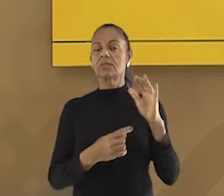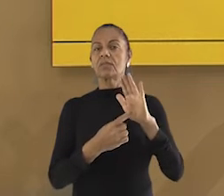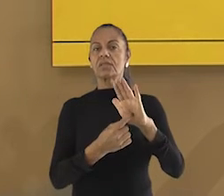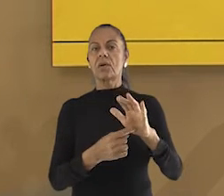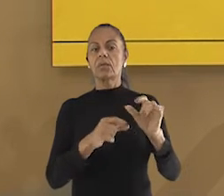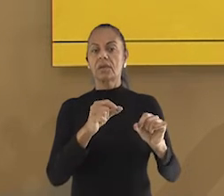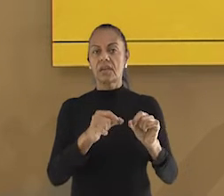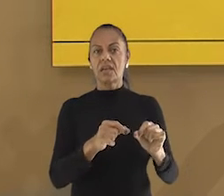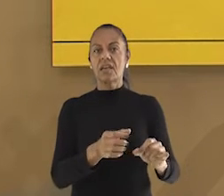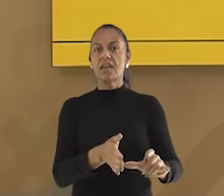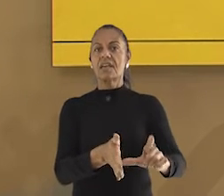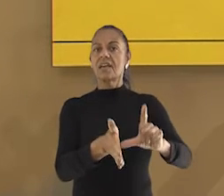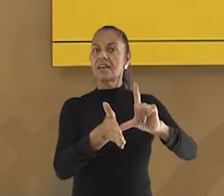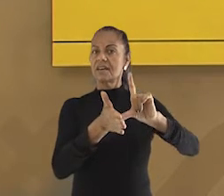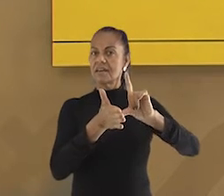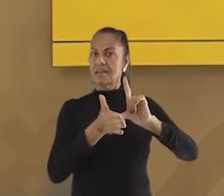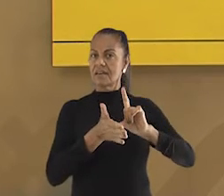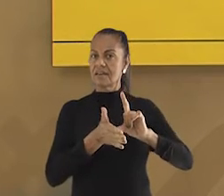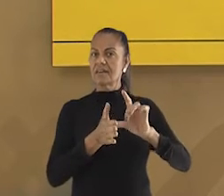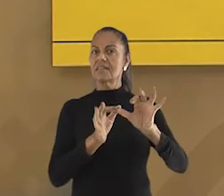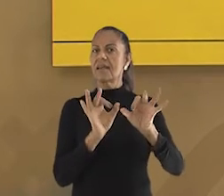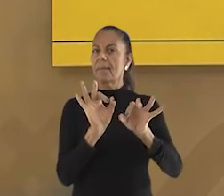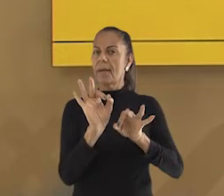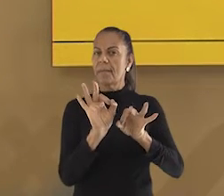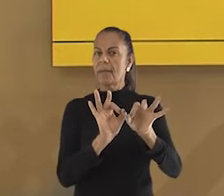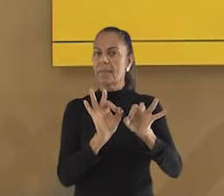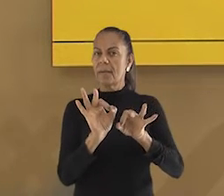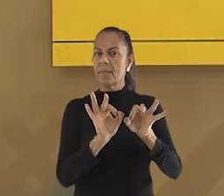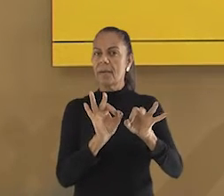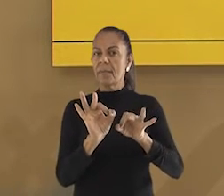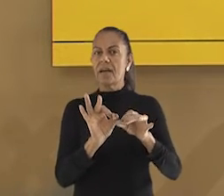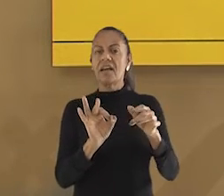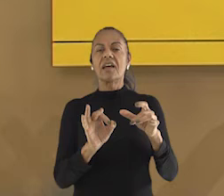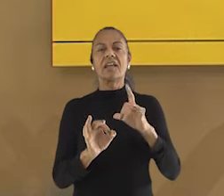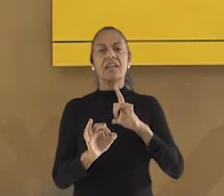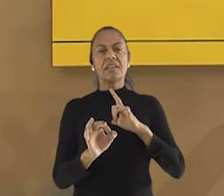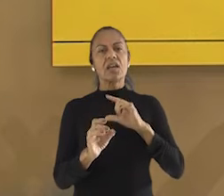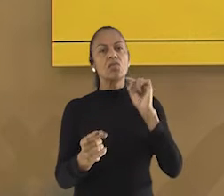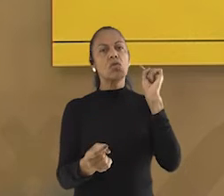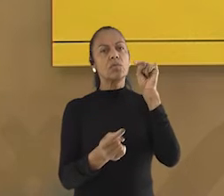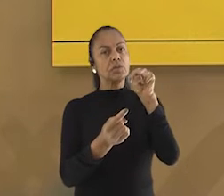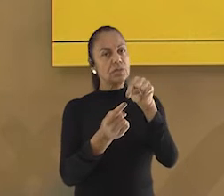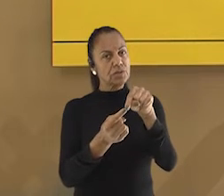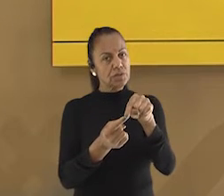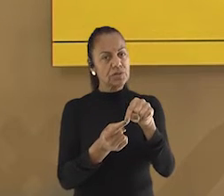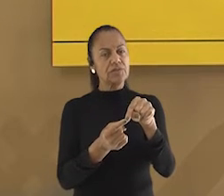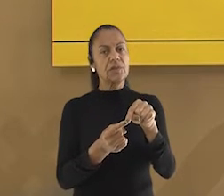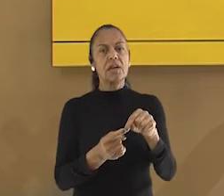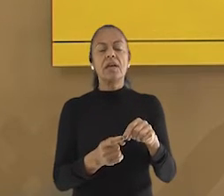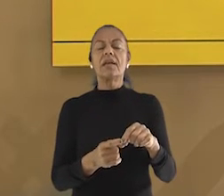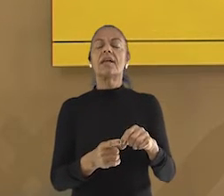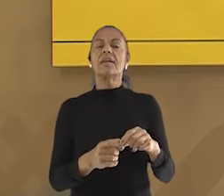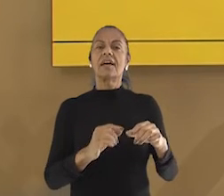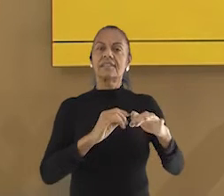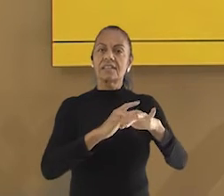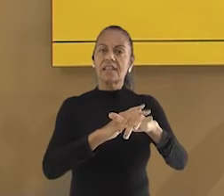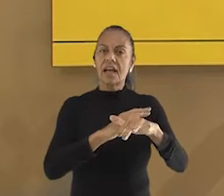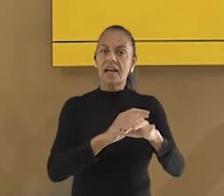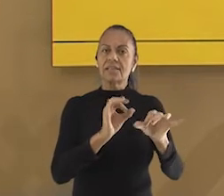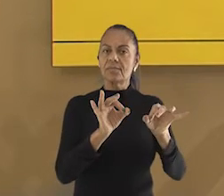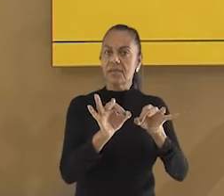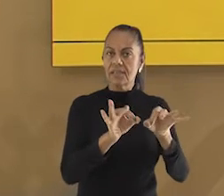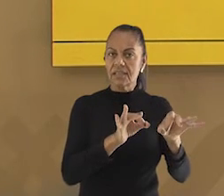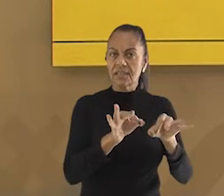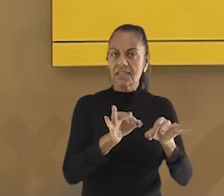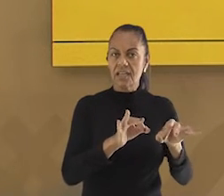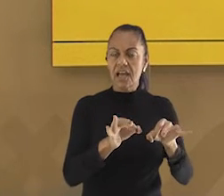destacar que as cidades planejadas são resultado de um projeto e geralmente esse projeto tem um objetivo. Então, quando